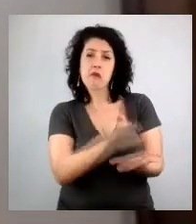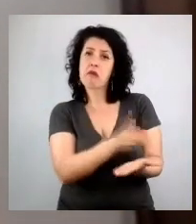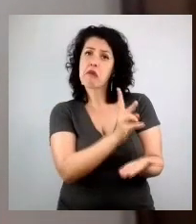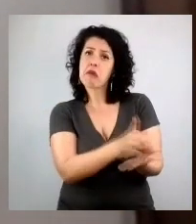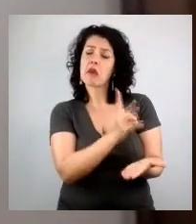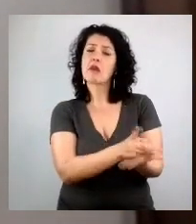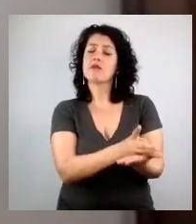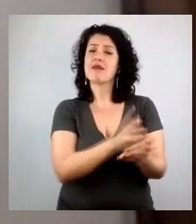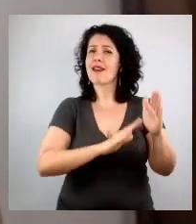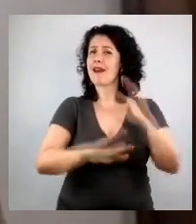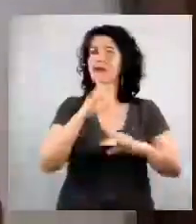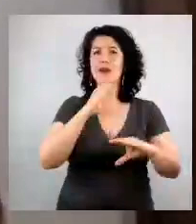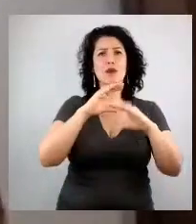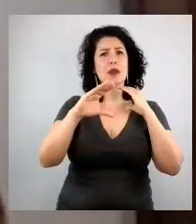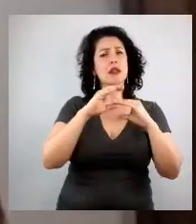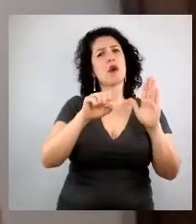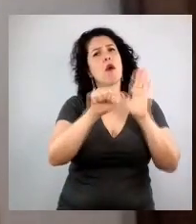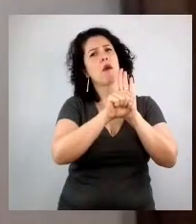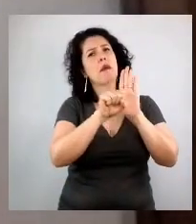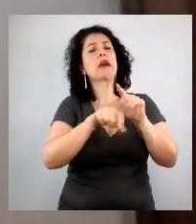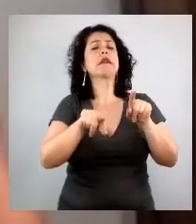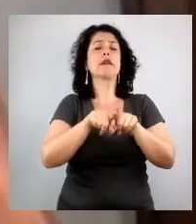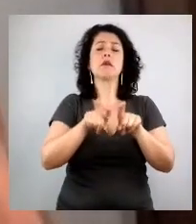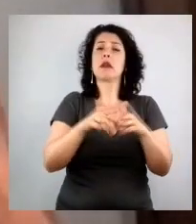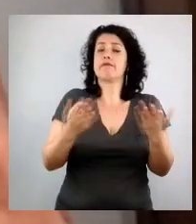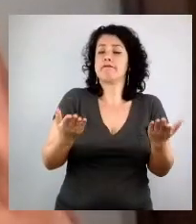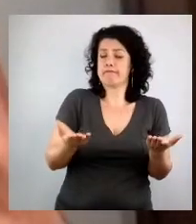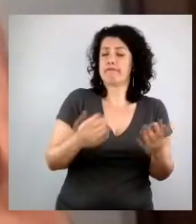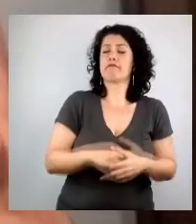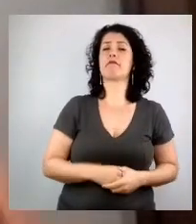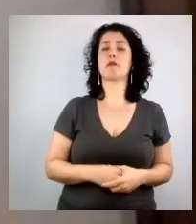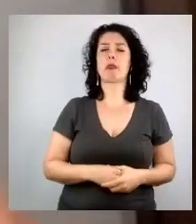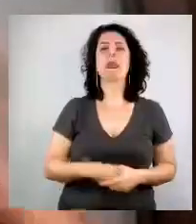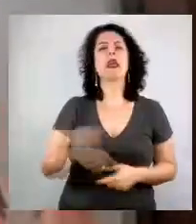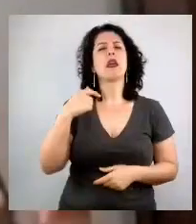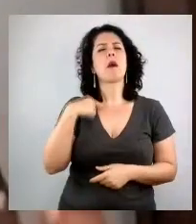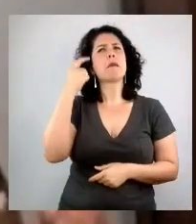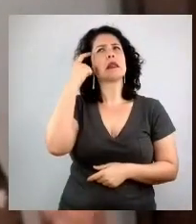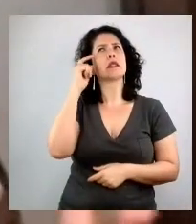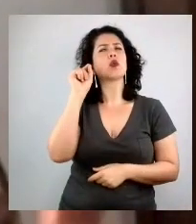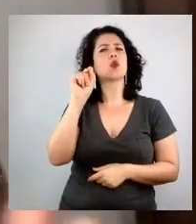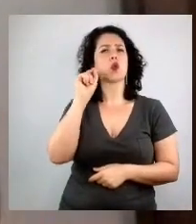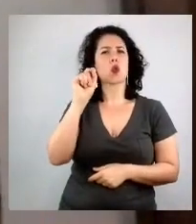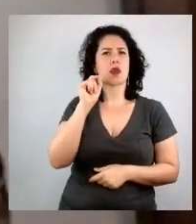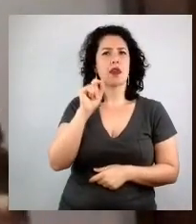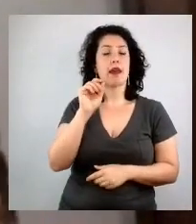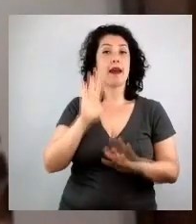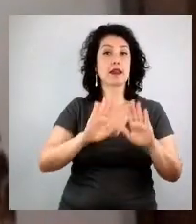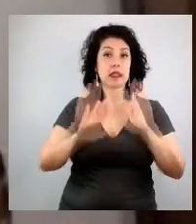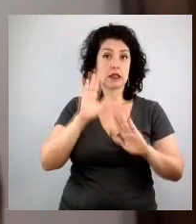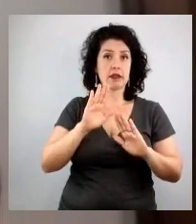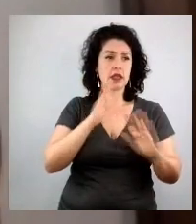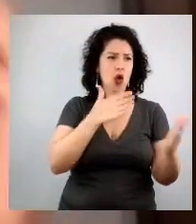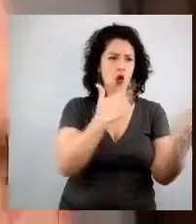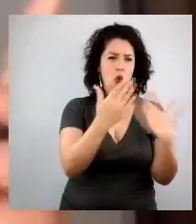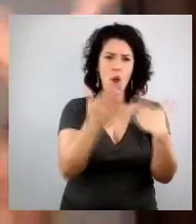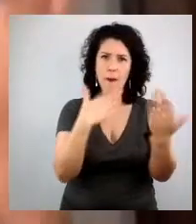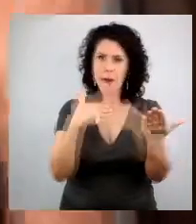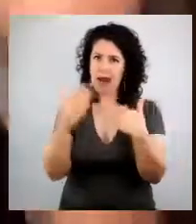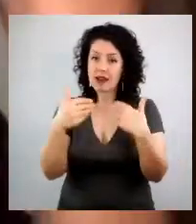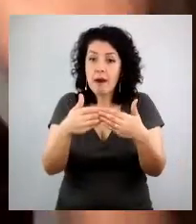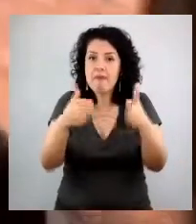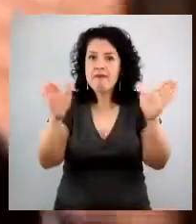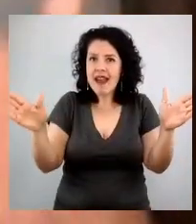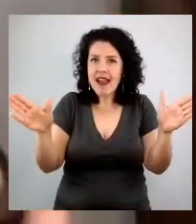vezes eu fico pensando da importância da conversa pública, porque eu tenho para mim,